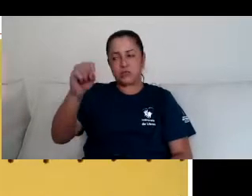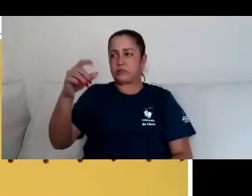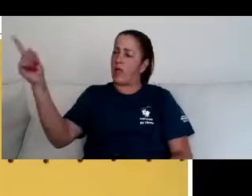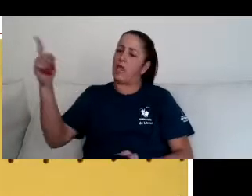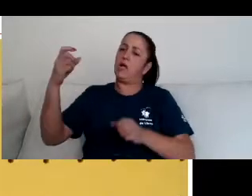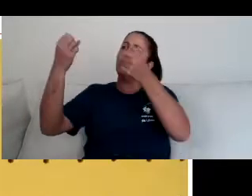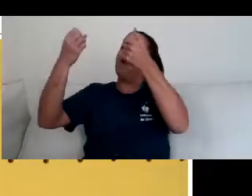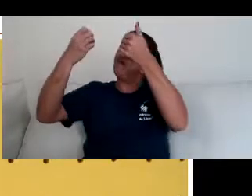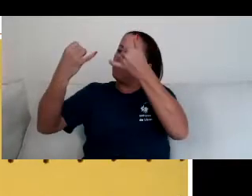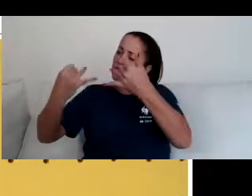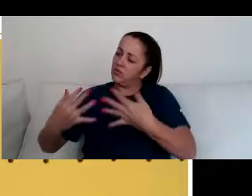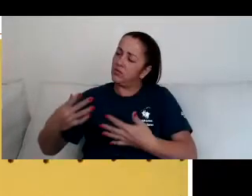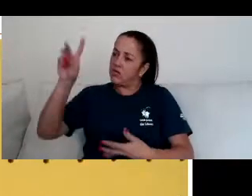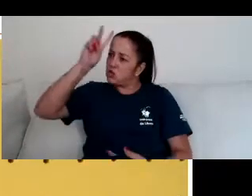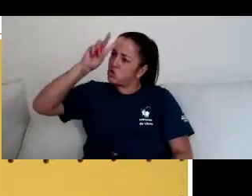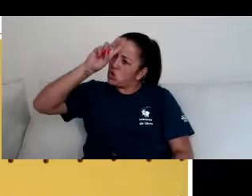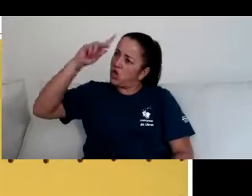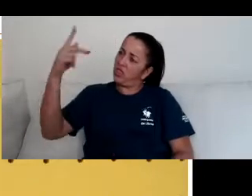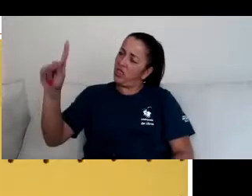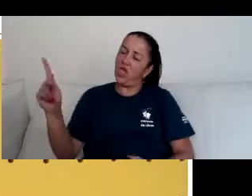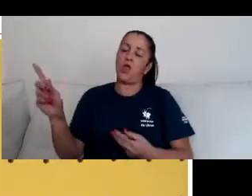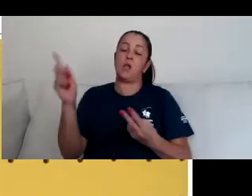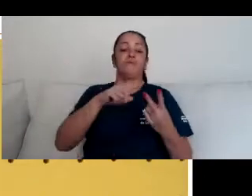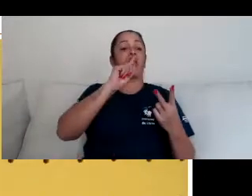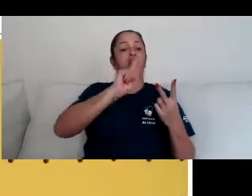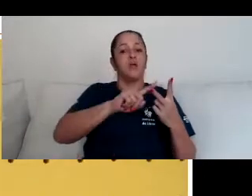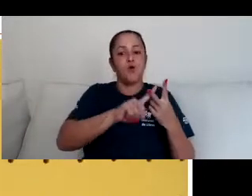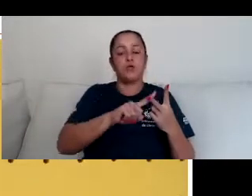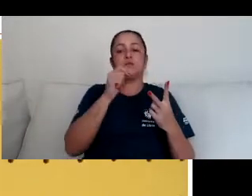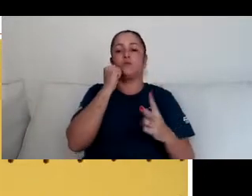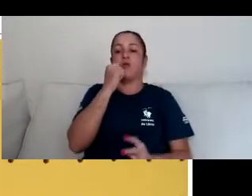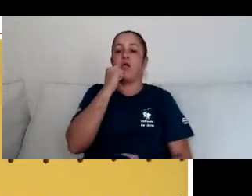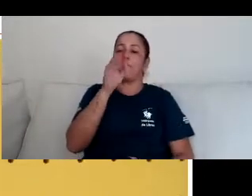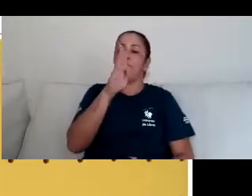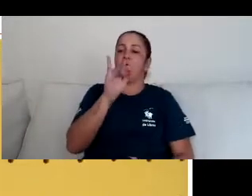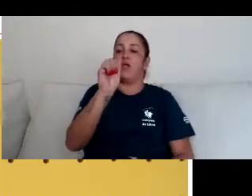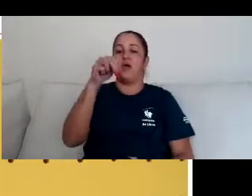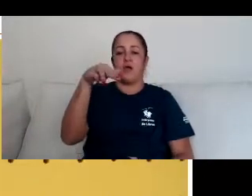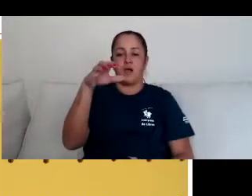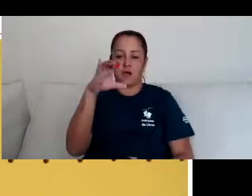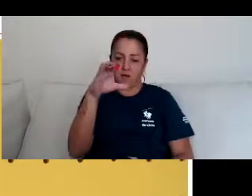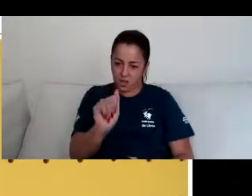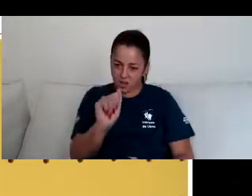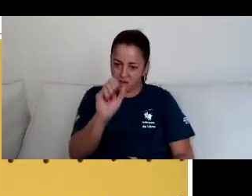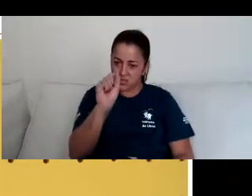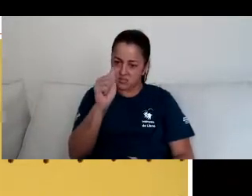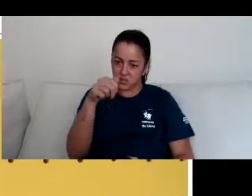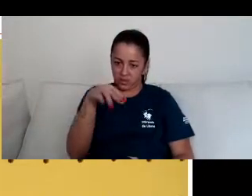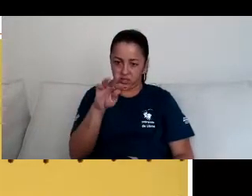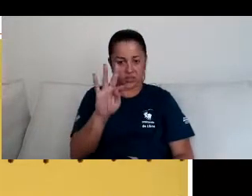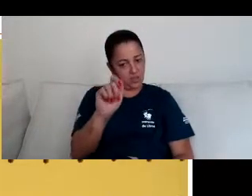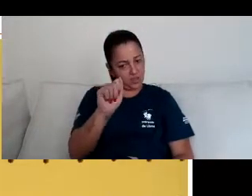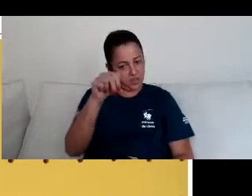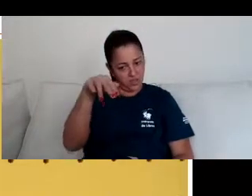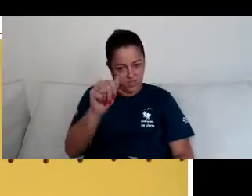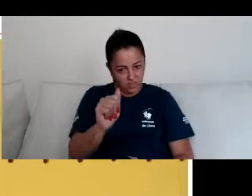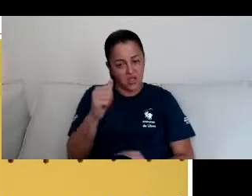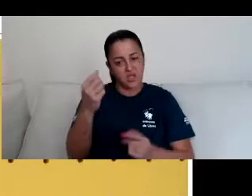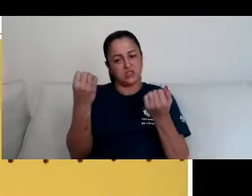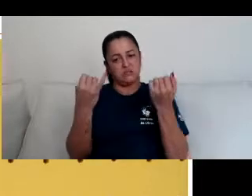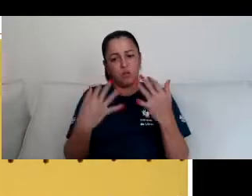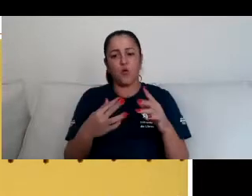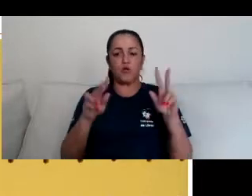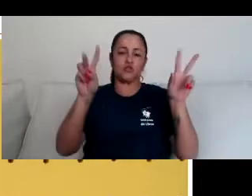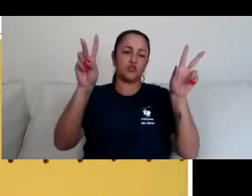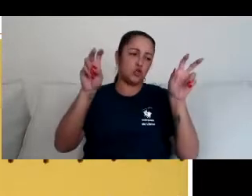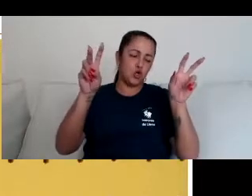segundo dia, recebemos a escritora Bianca Santana, que falou sobre o livro dela, Quando Me Descobri